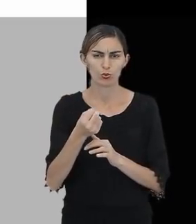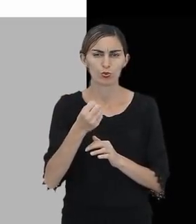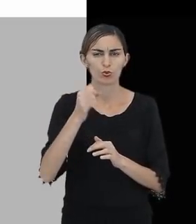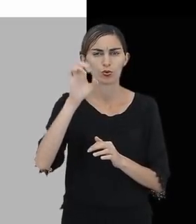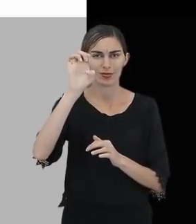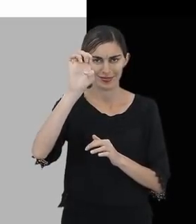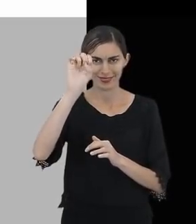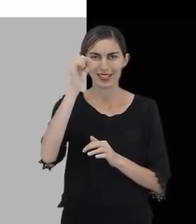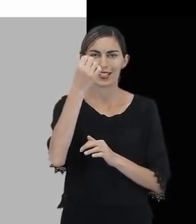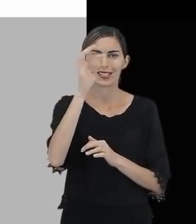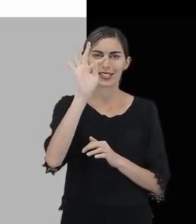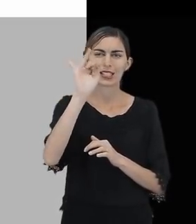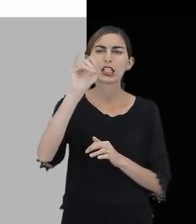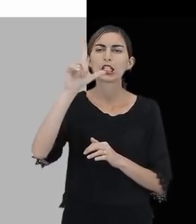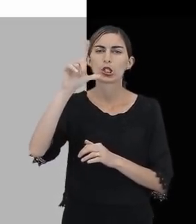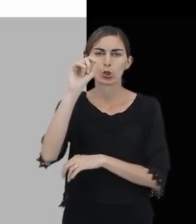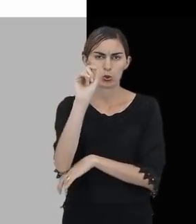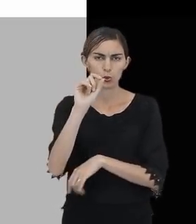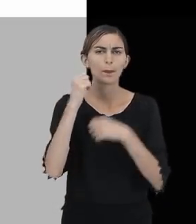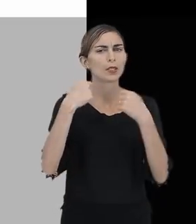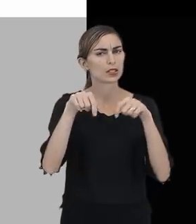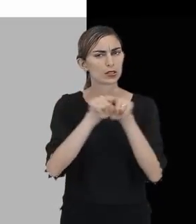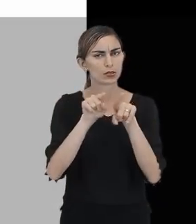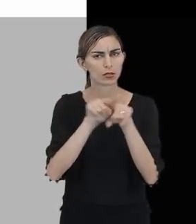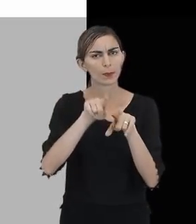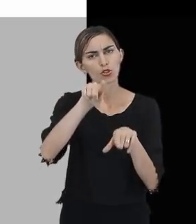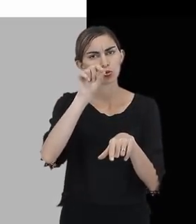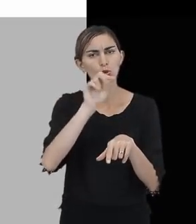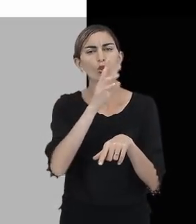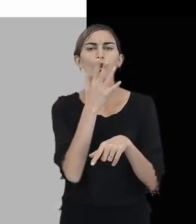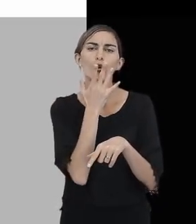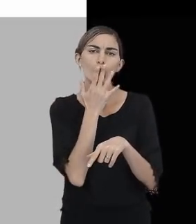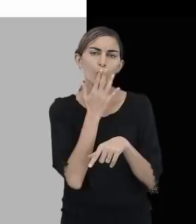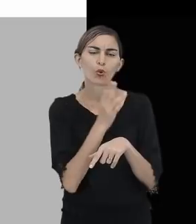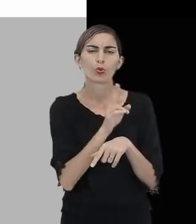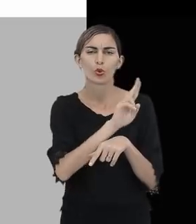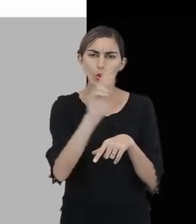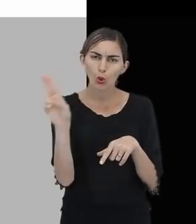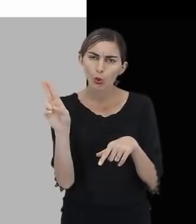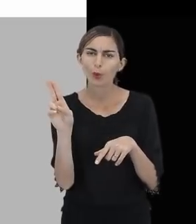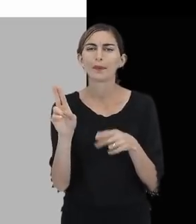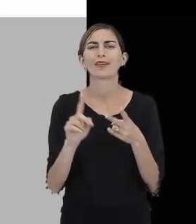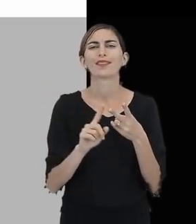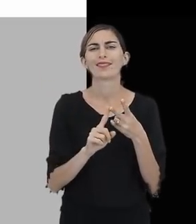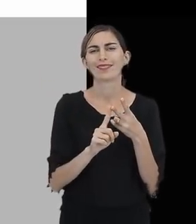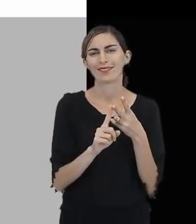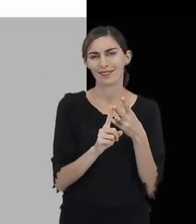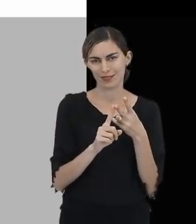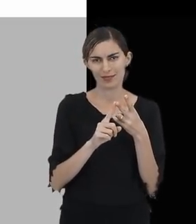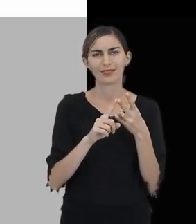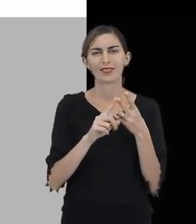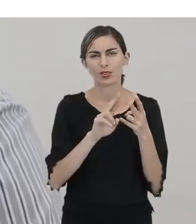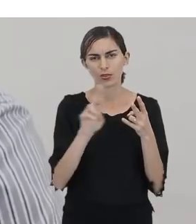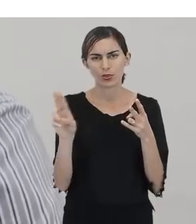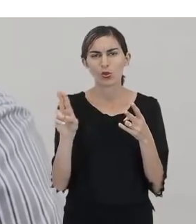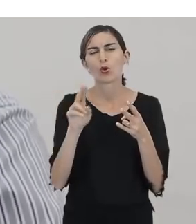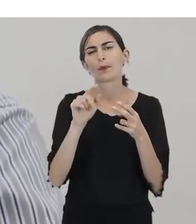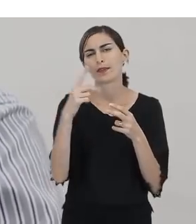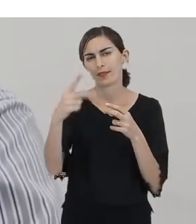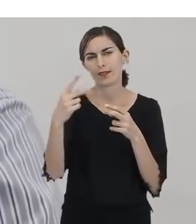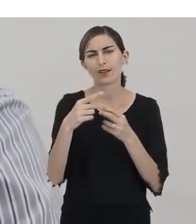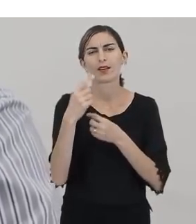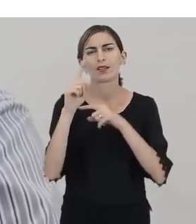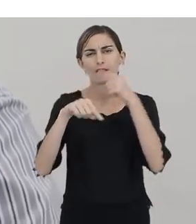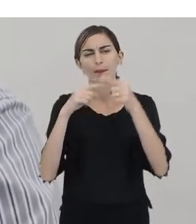o nome do estilo, assim como você definiu o nome da cor, assim como você definiu o nome da mensagem. Você vai definir o nome do estilo para poder